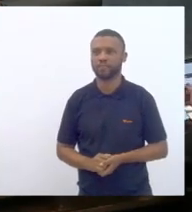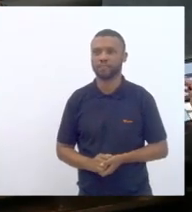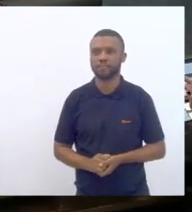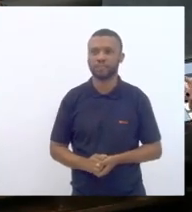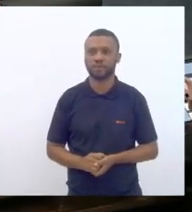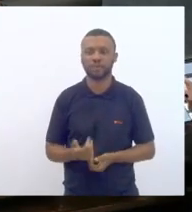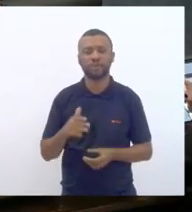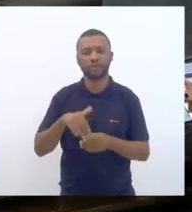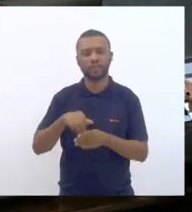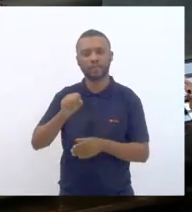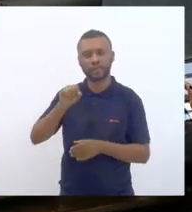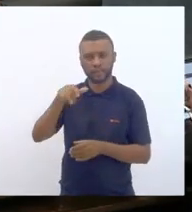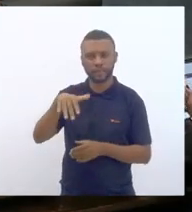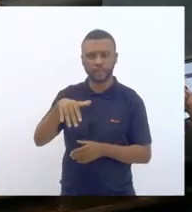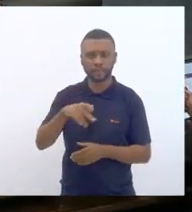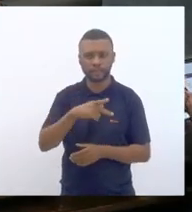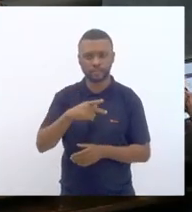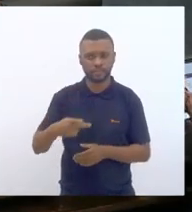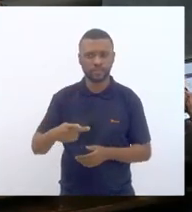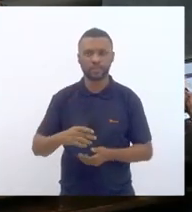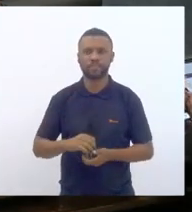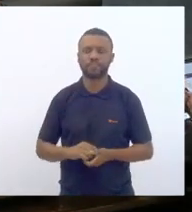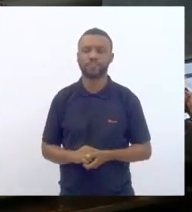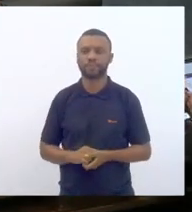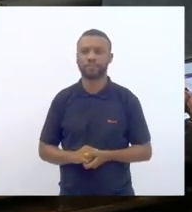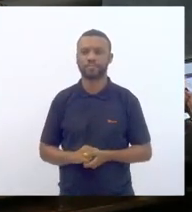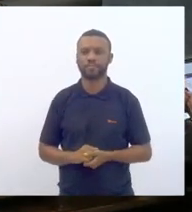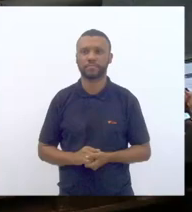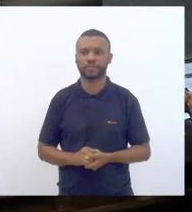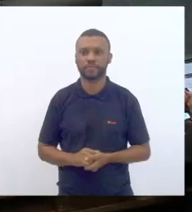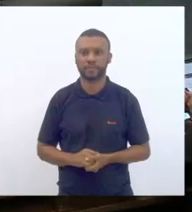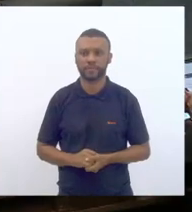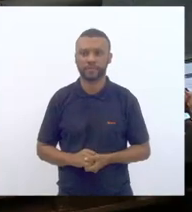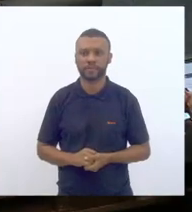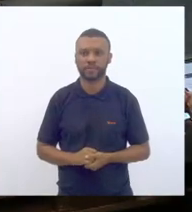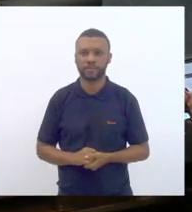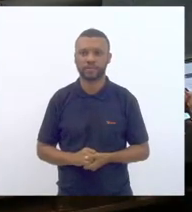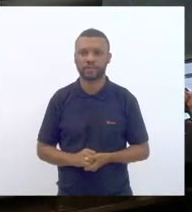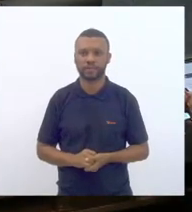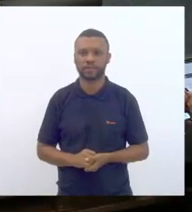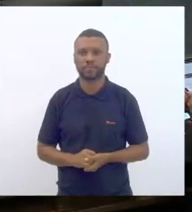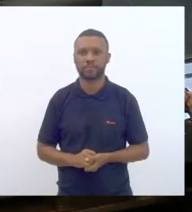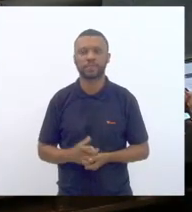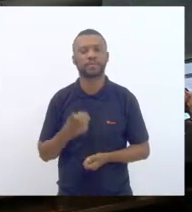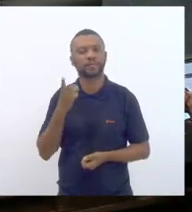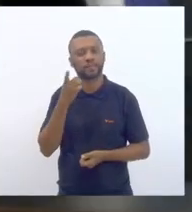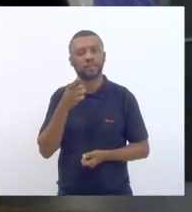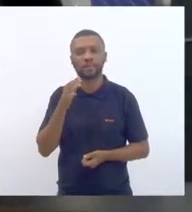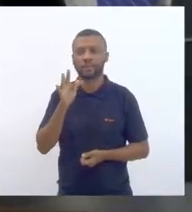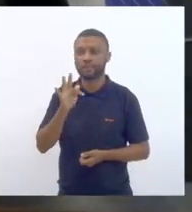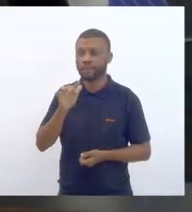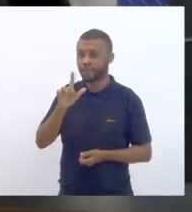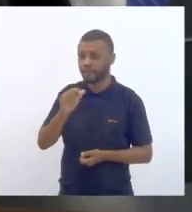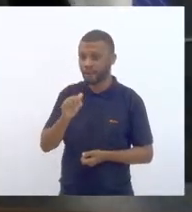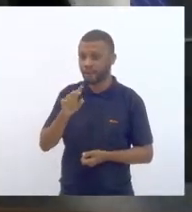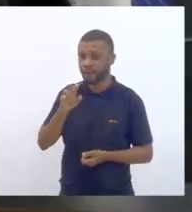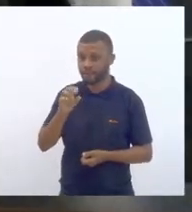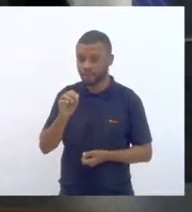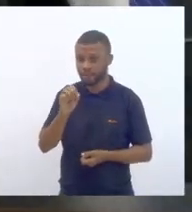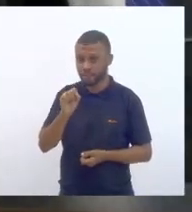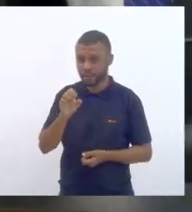Voto sim, presidente. Felipe Poubel vota sim, 19. Deputado Flávio Serafini.